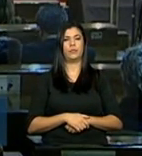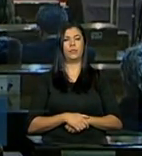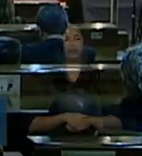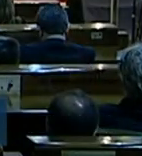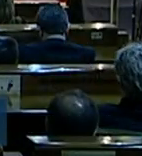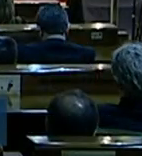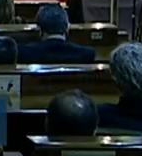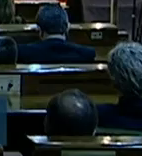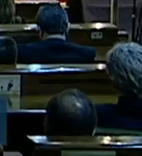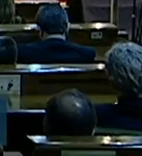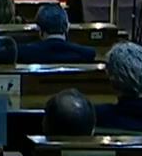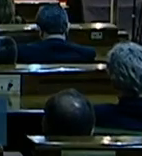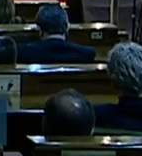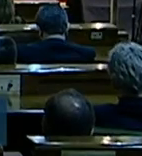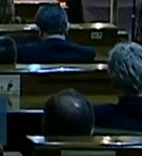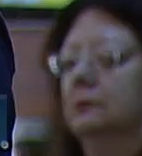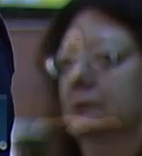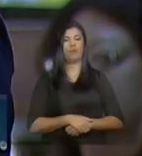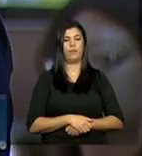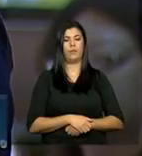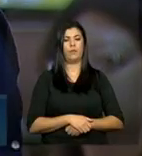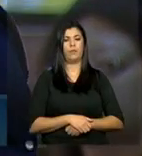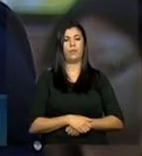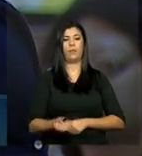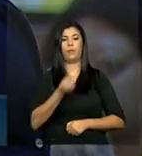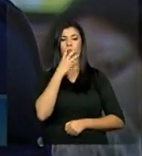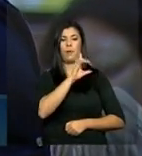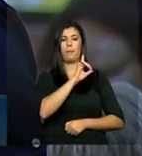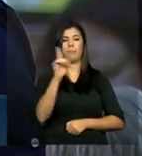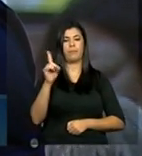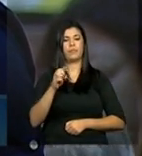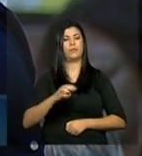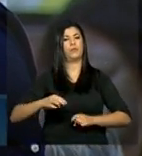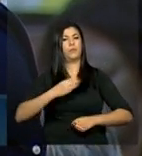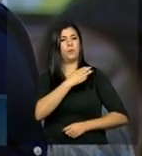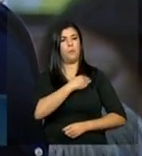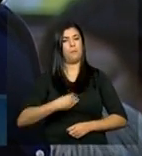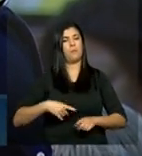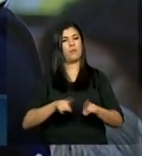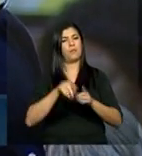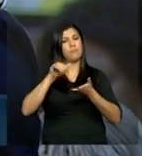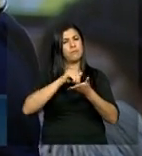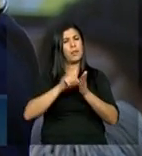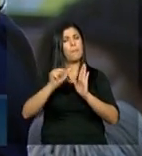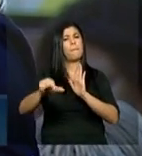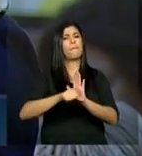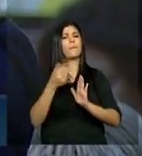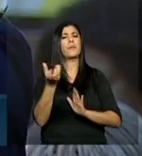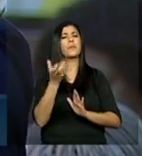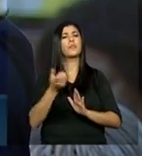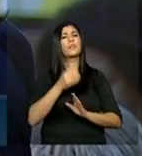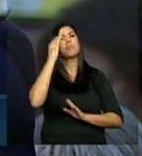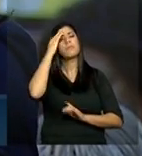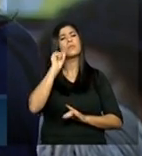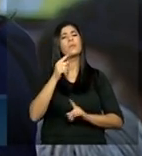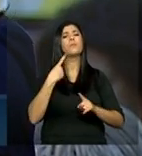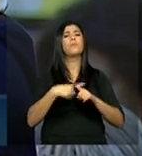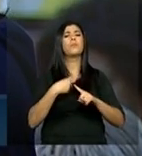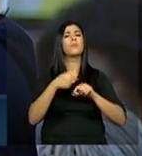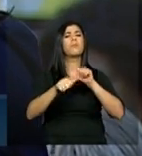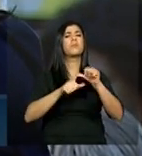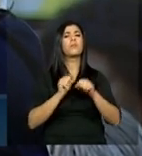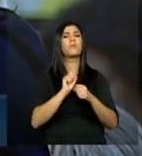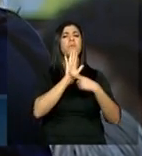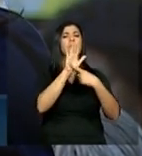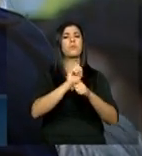Bom dia, ministros, secretários. Em primeiro lugar, eu até queria entender porque mudou aí, não teve o